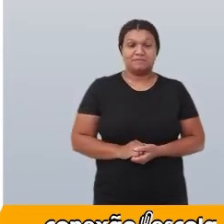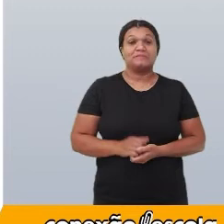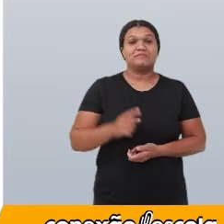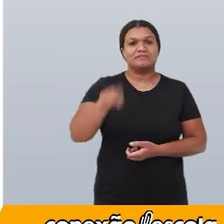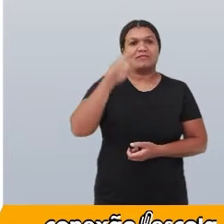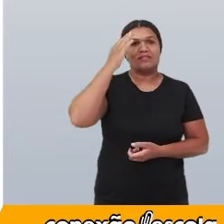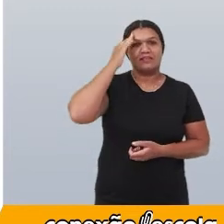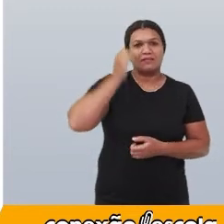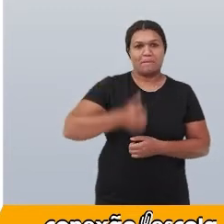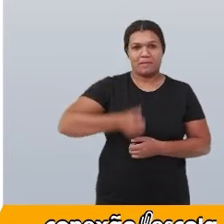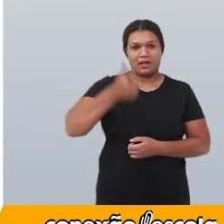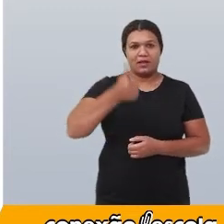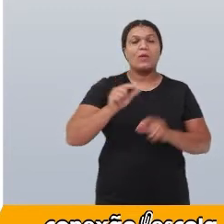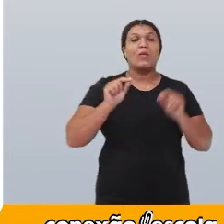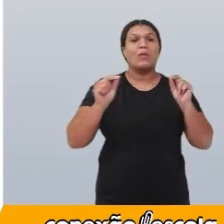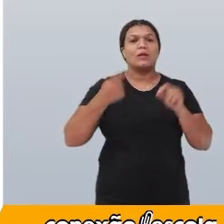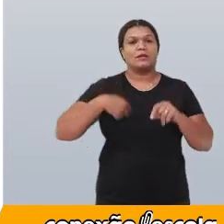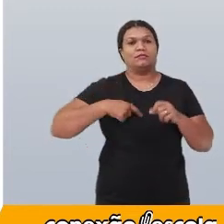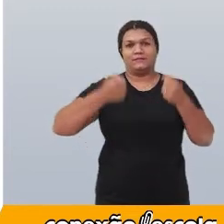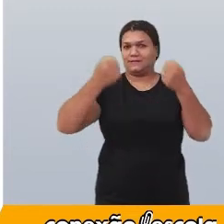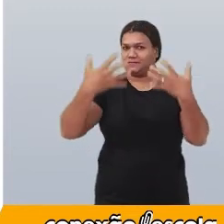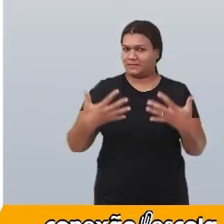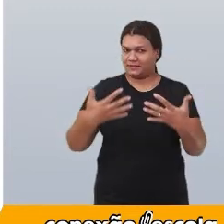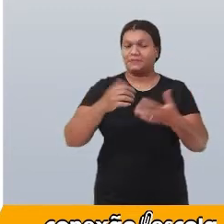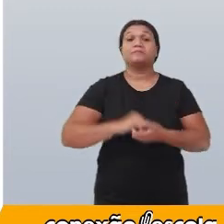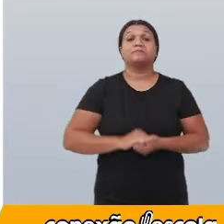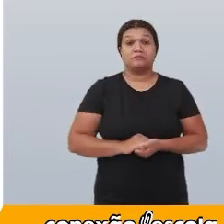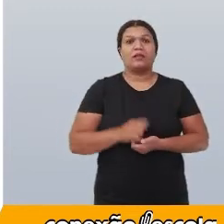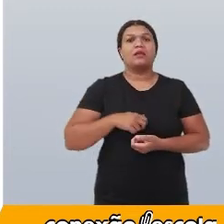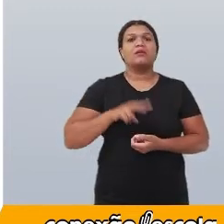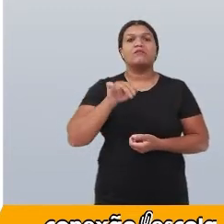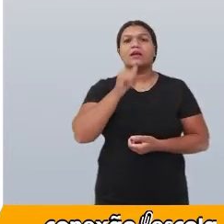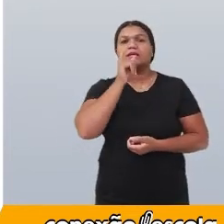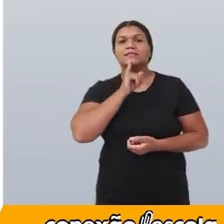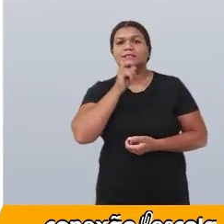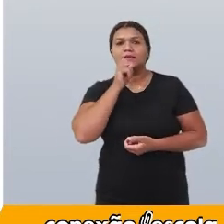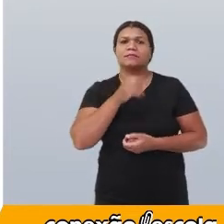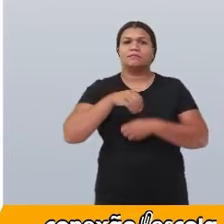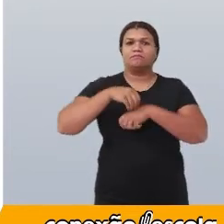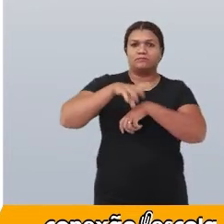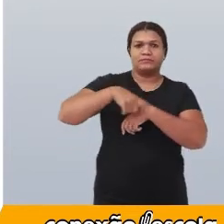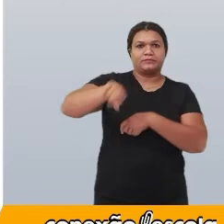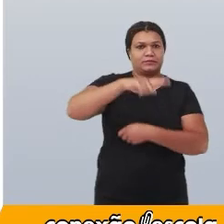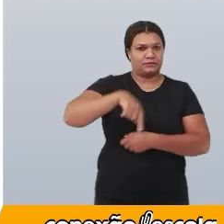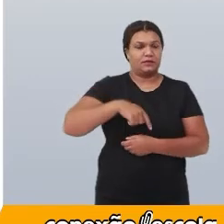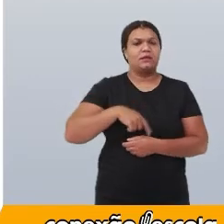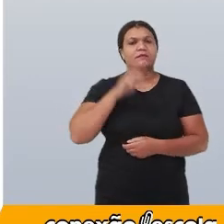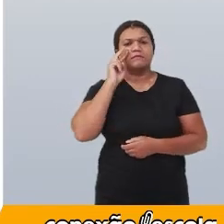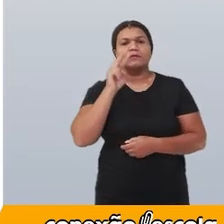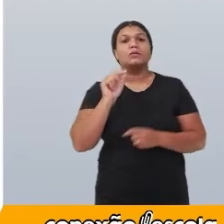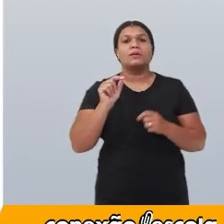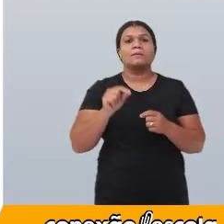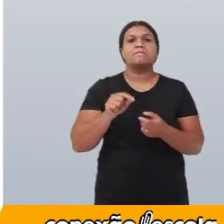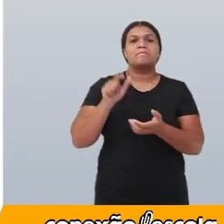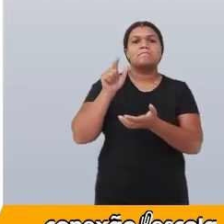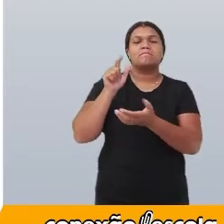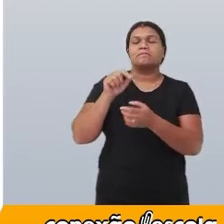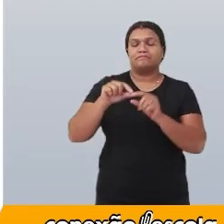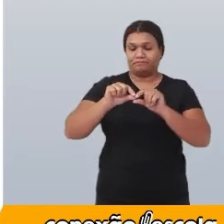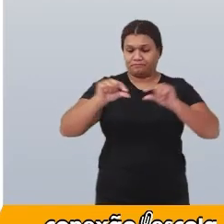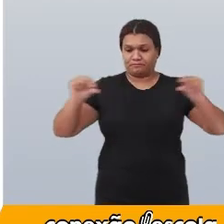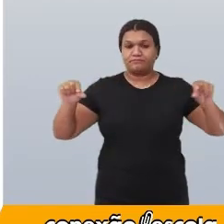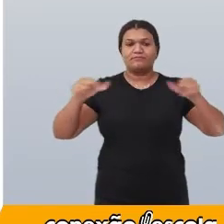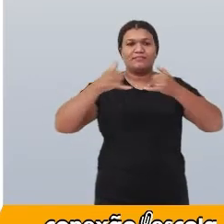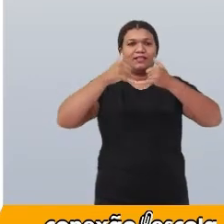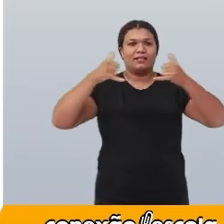Para você entender melhor o que nós estamos falando, eu vou exemplificar. Quero que você pegue um pedaço de barbante